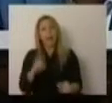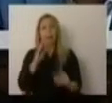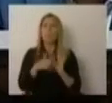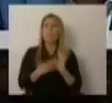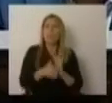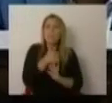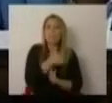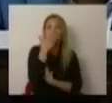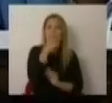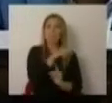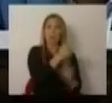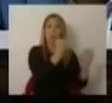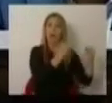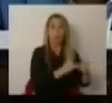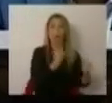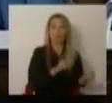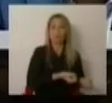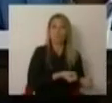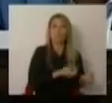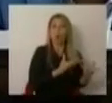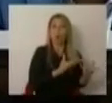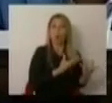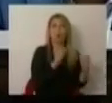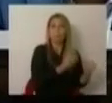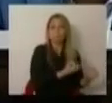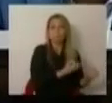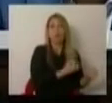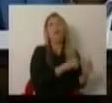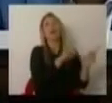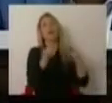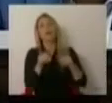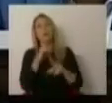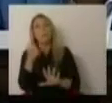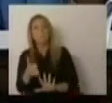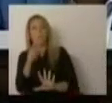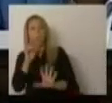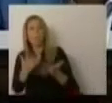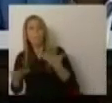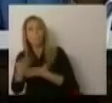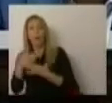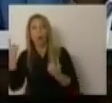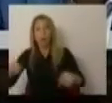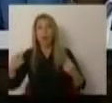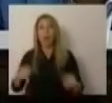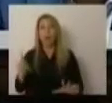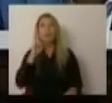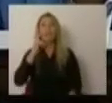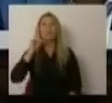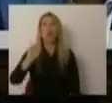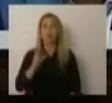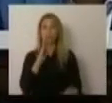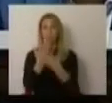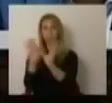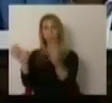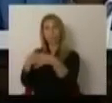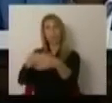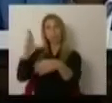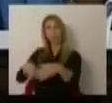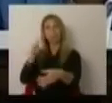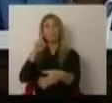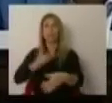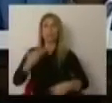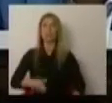não haver um acordo para o Brexit? E que garantias é que podemos hoje dar à comunidade portuguesa de proteção dos seus direitos? Se garante